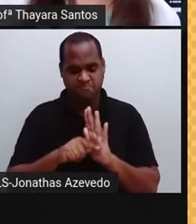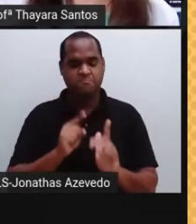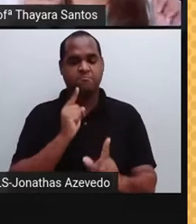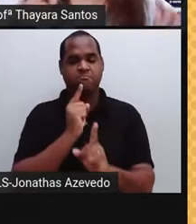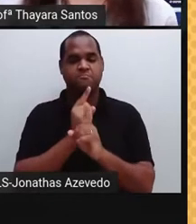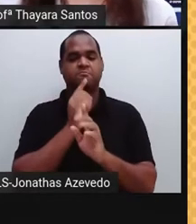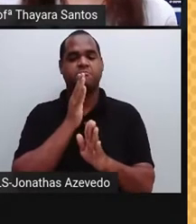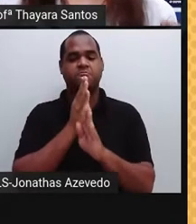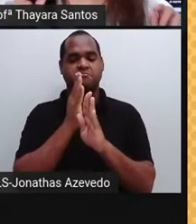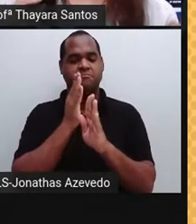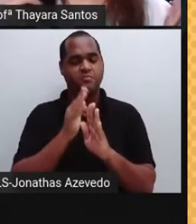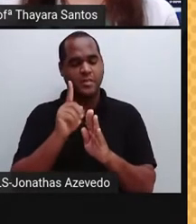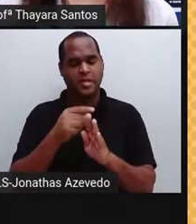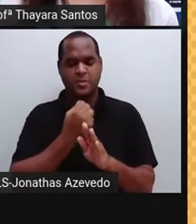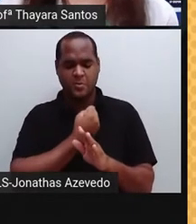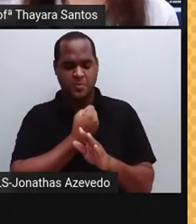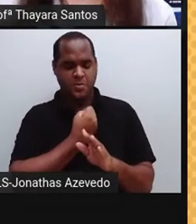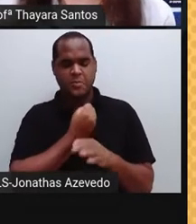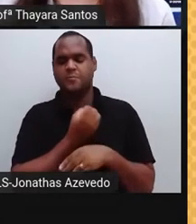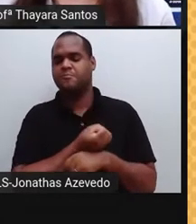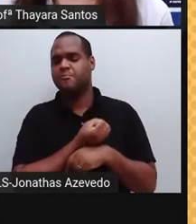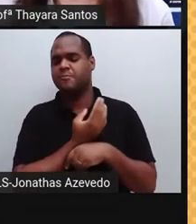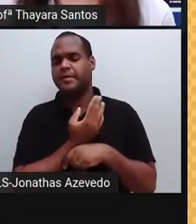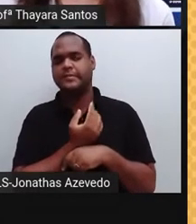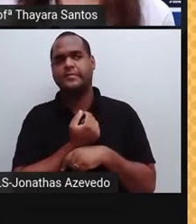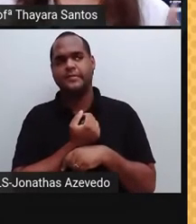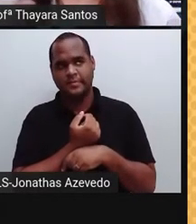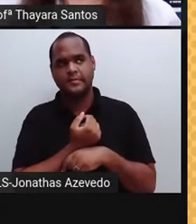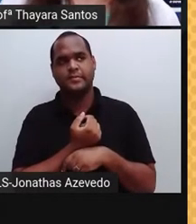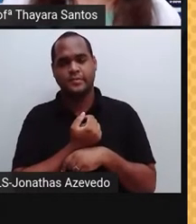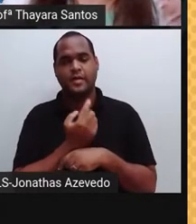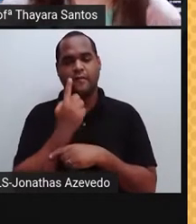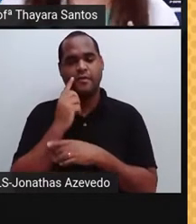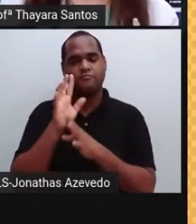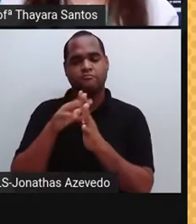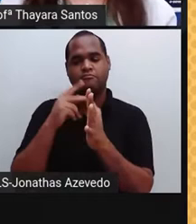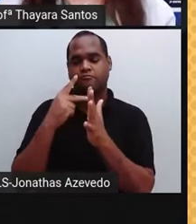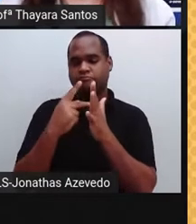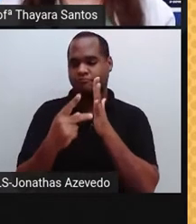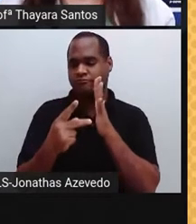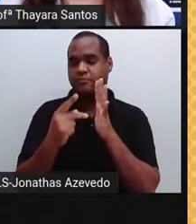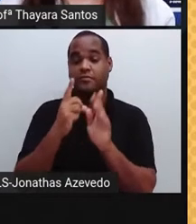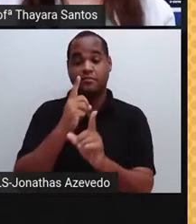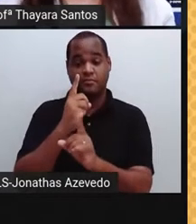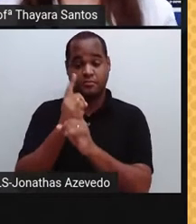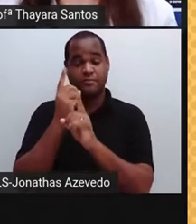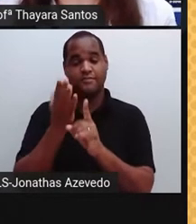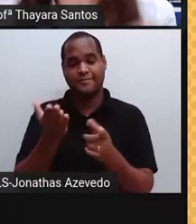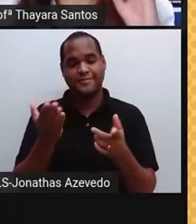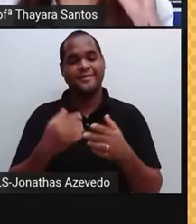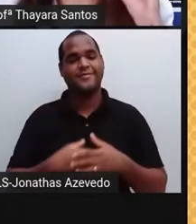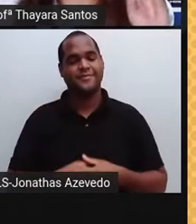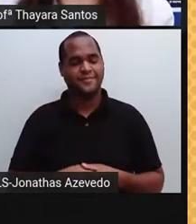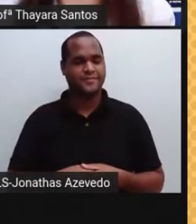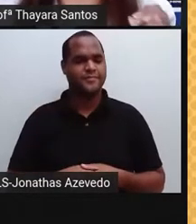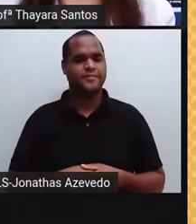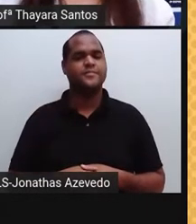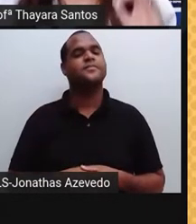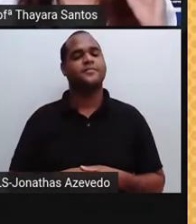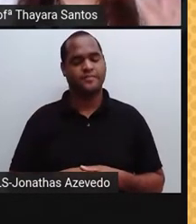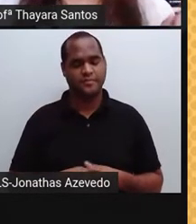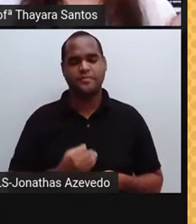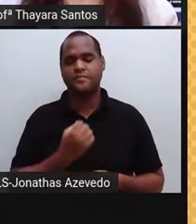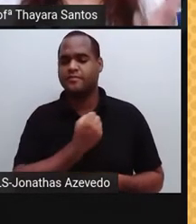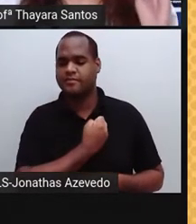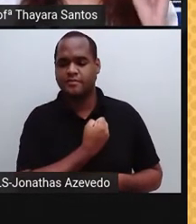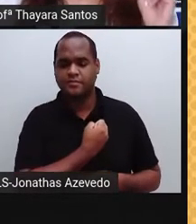você procura qual é o elemento químico que tem aquele número atômico. Aí você vai descobrir que elemento químico é aquele. Então, o número